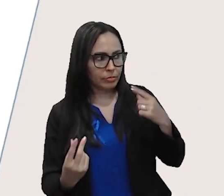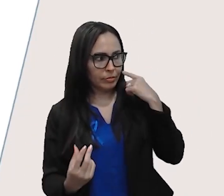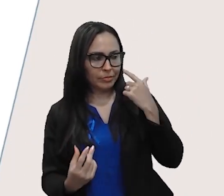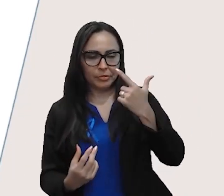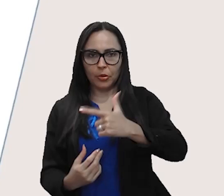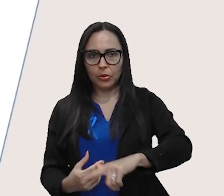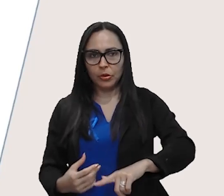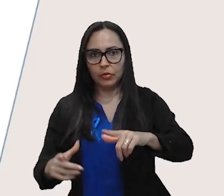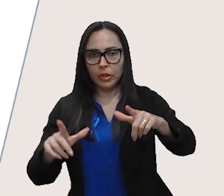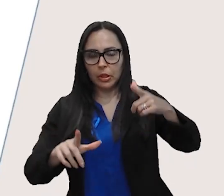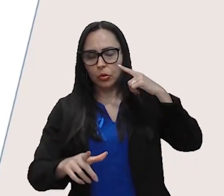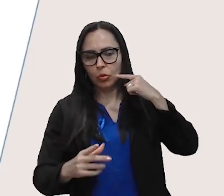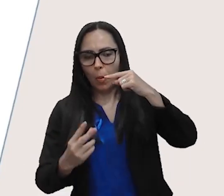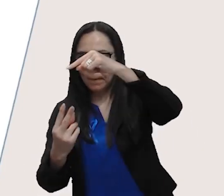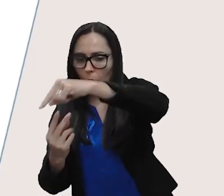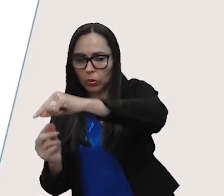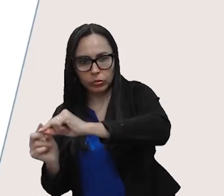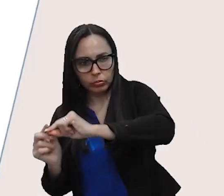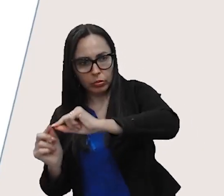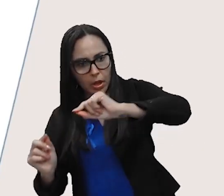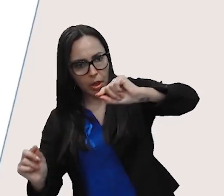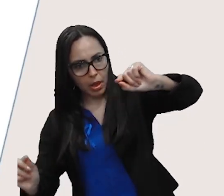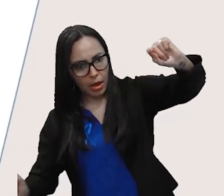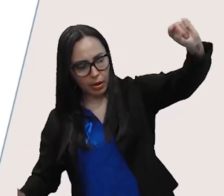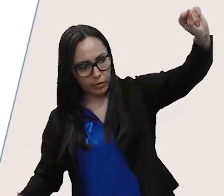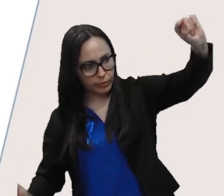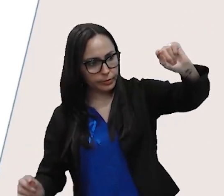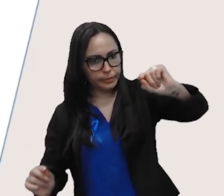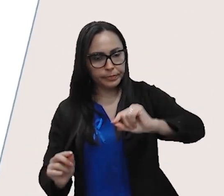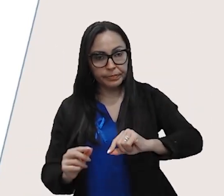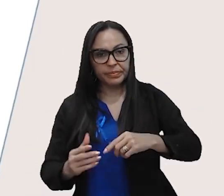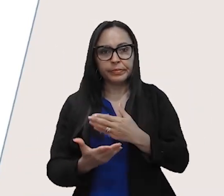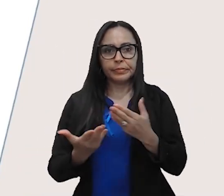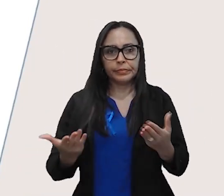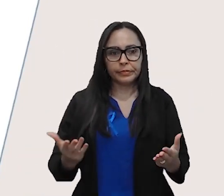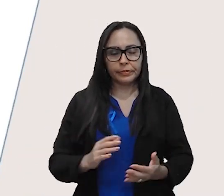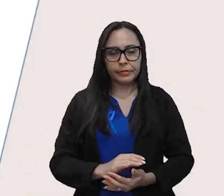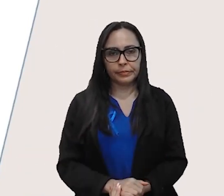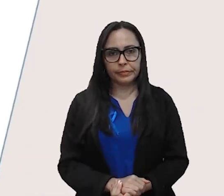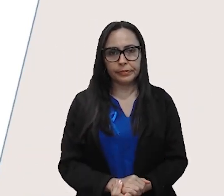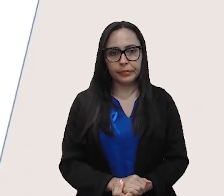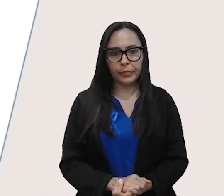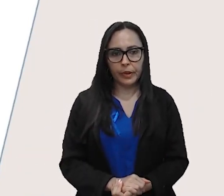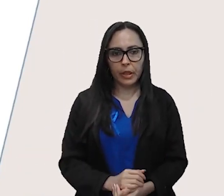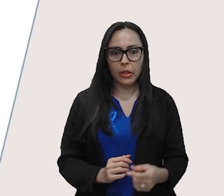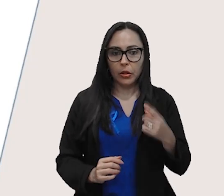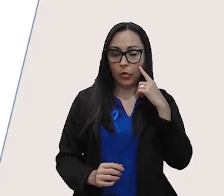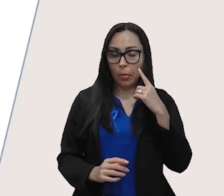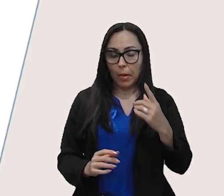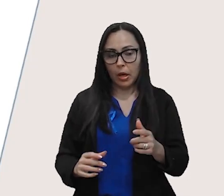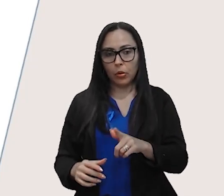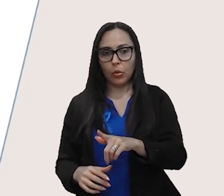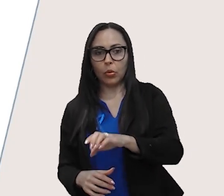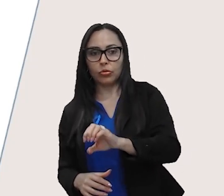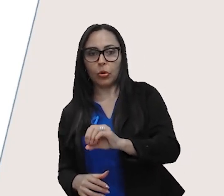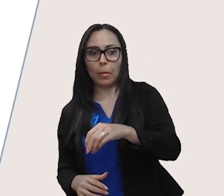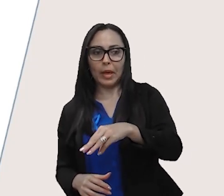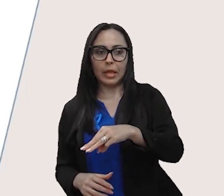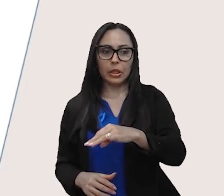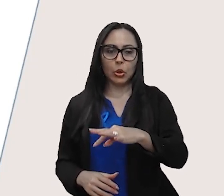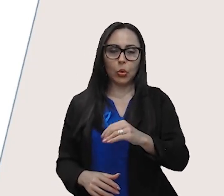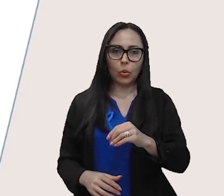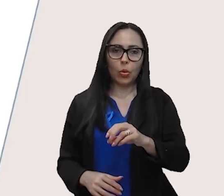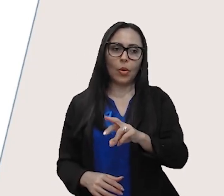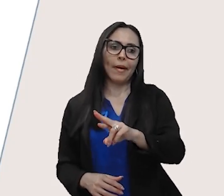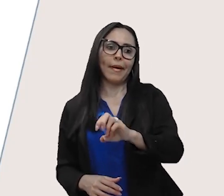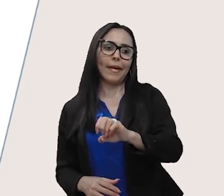outros infinitos pontos alinhados. Esses infinitos pontos alinhados formarão um lugar geométrico chamado